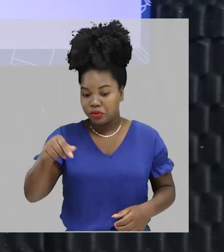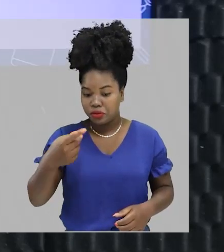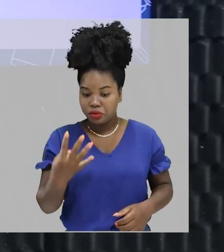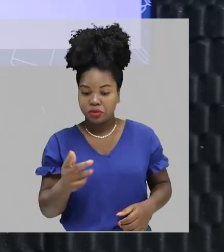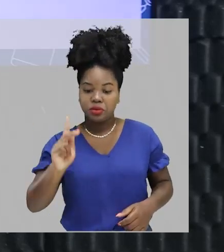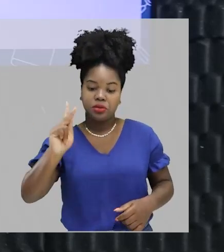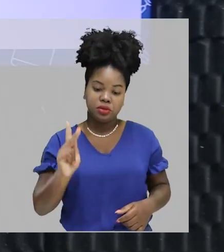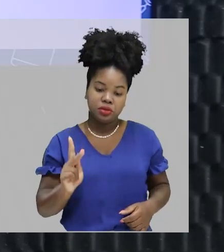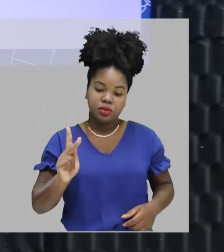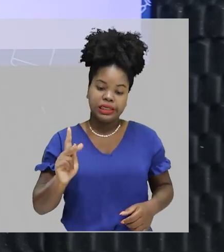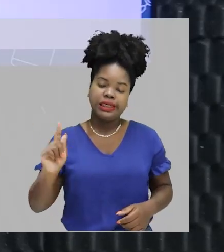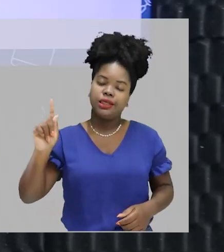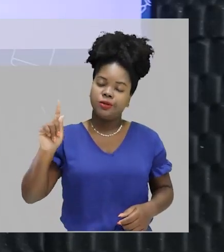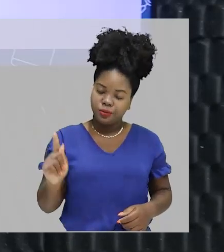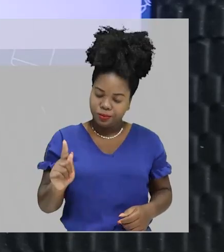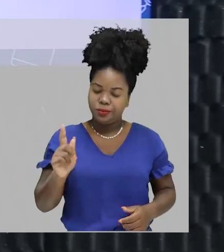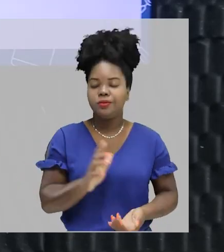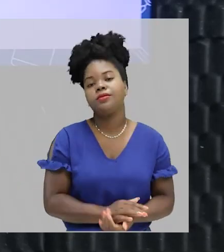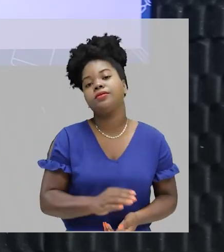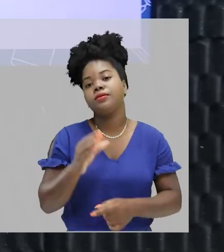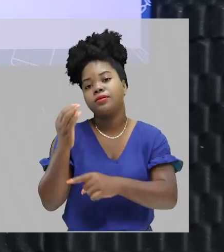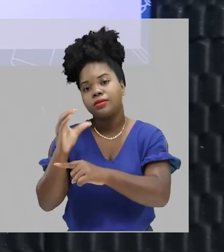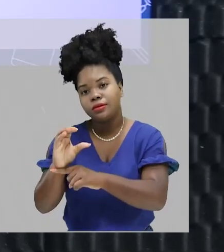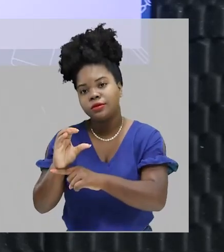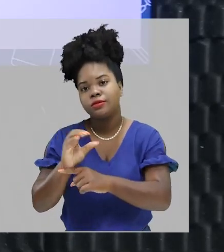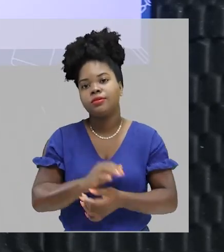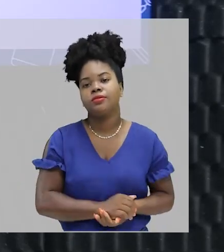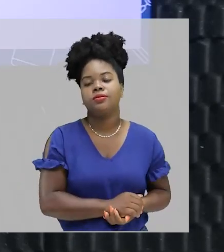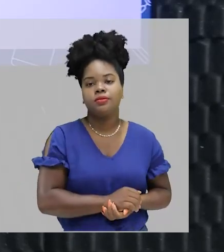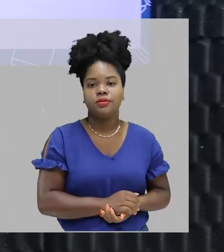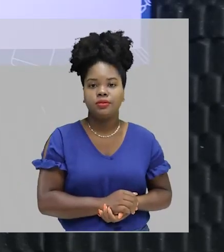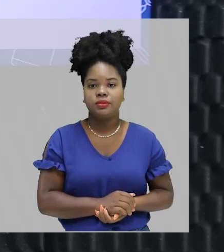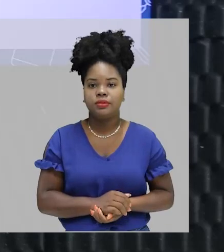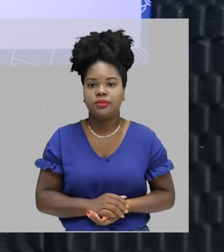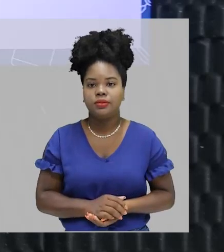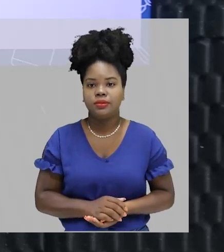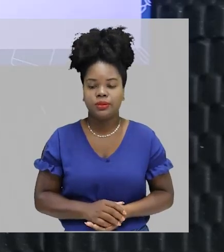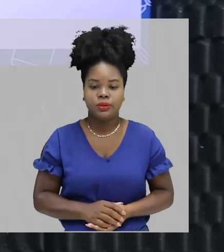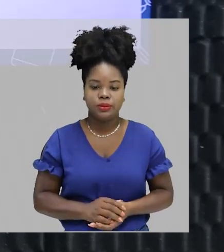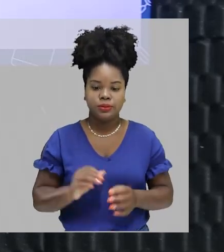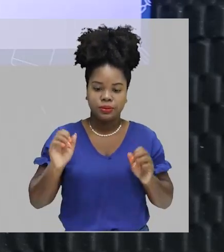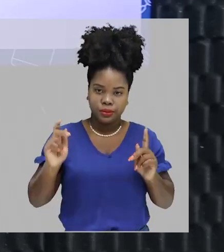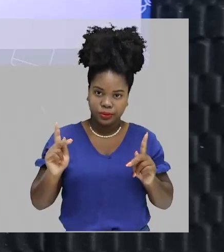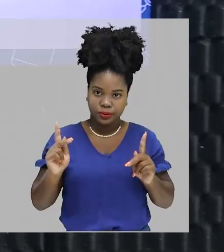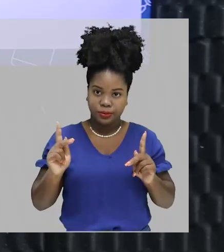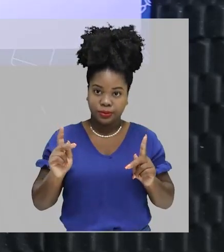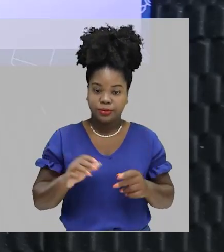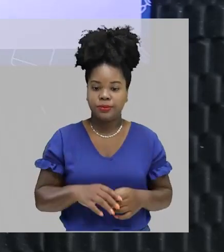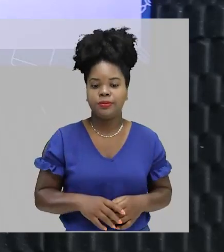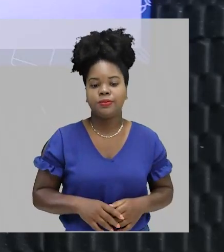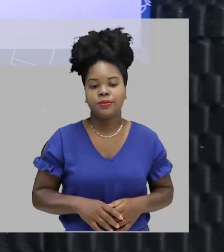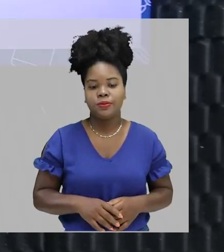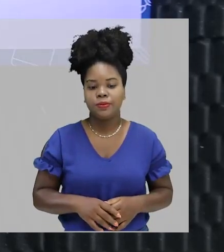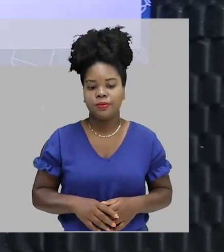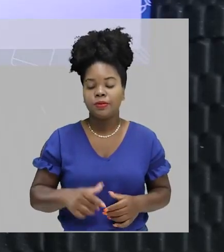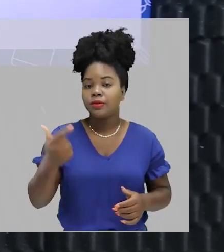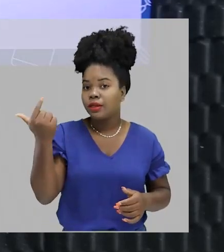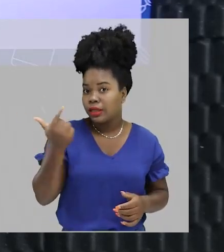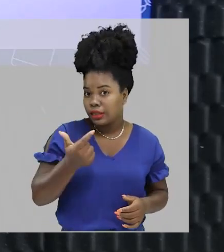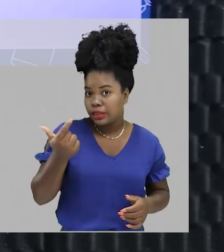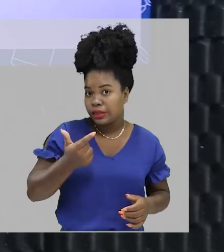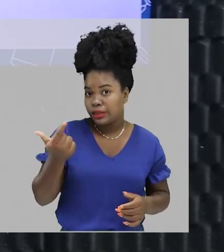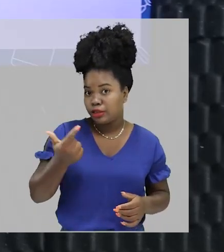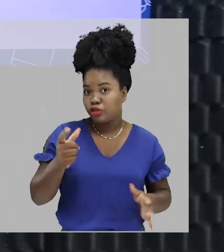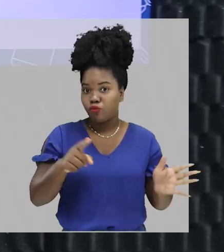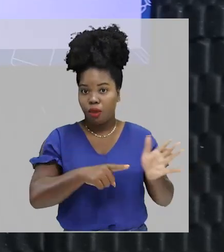321,4 quilos de carvão, no caso de carbono. Pegaram, turminha? Acho que